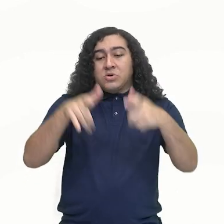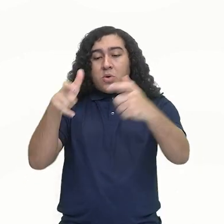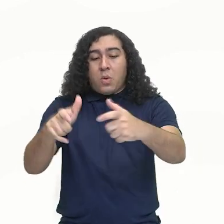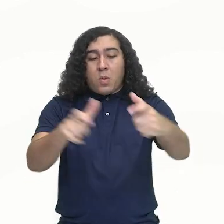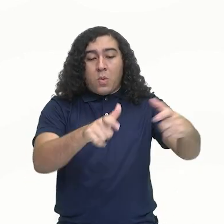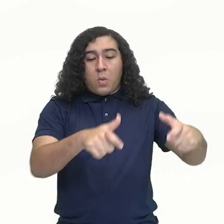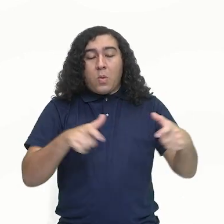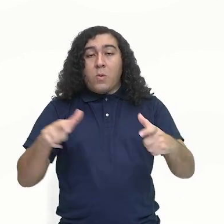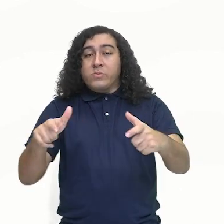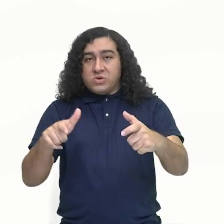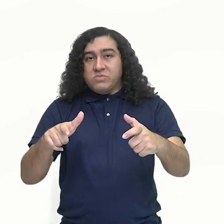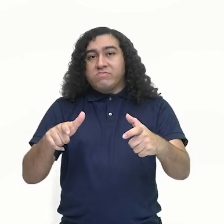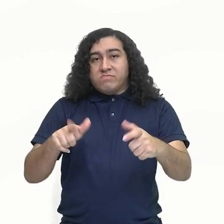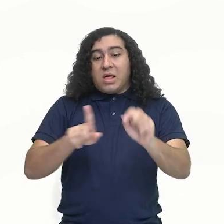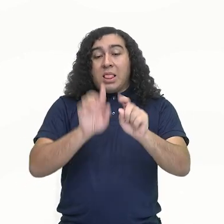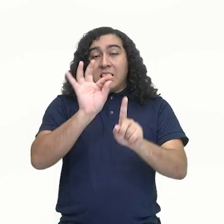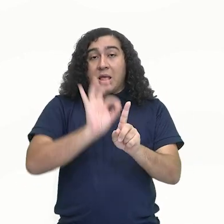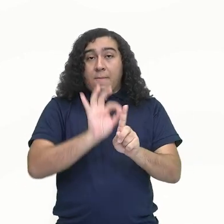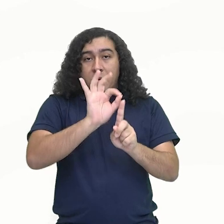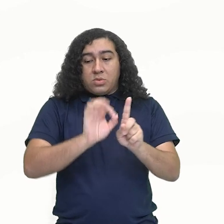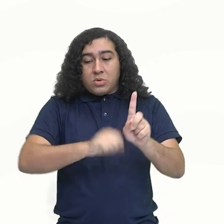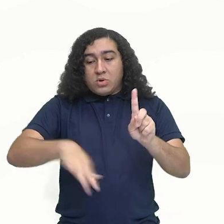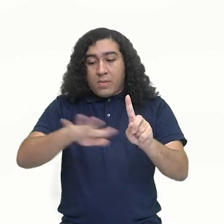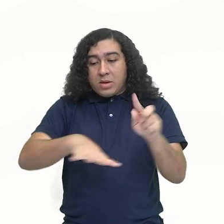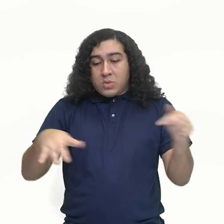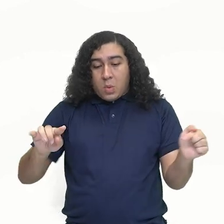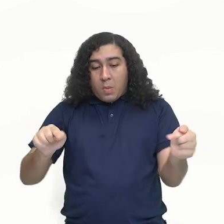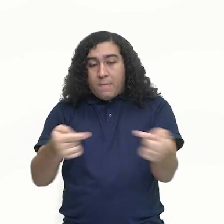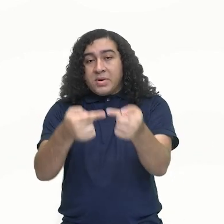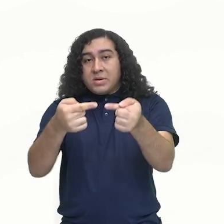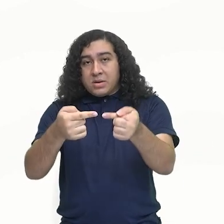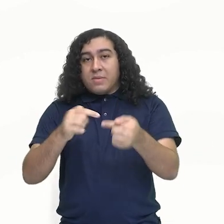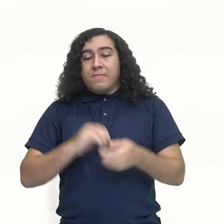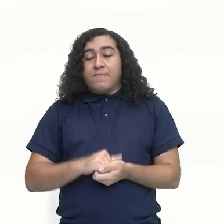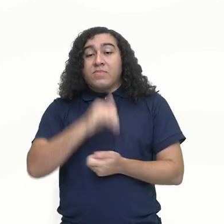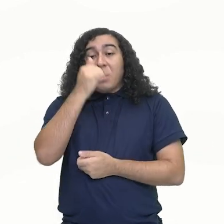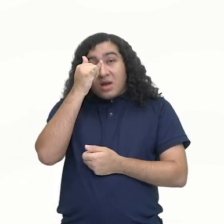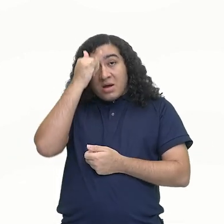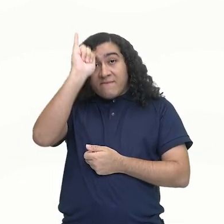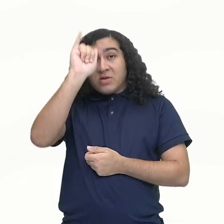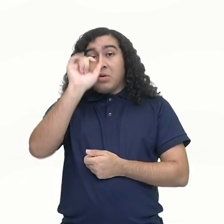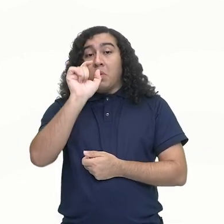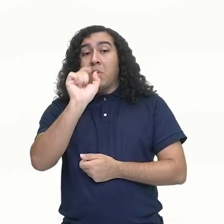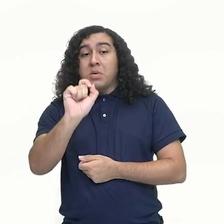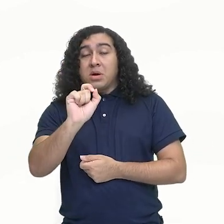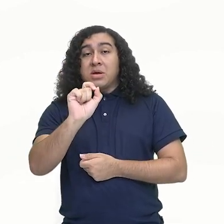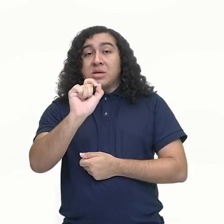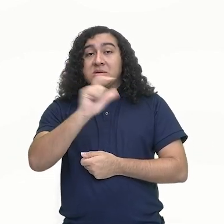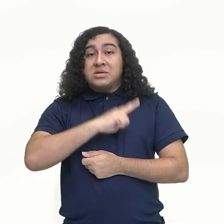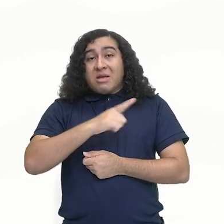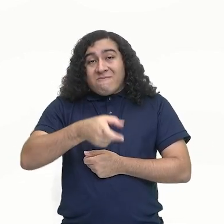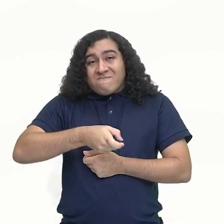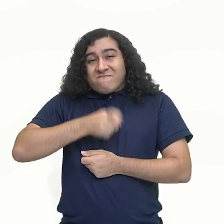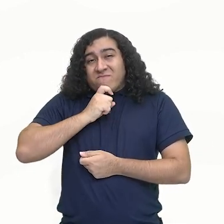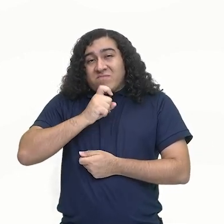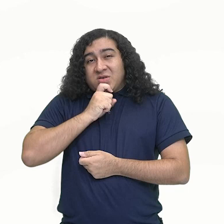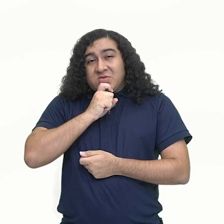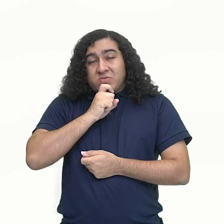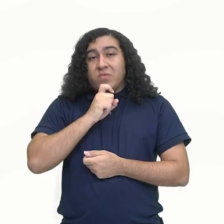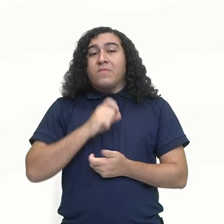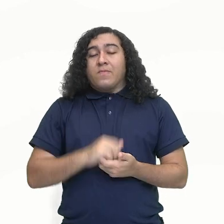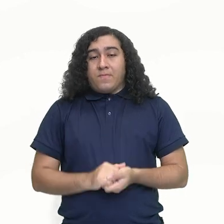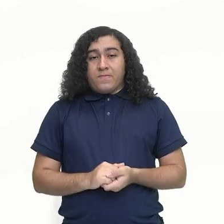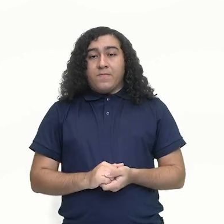né, as temperaturas daquele local. Então, isso aqui evitando o seu resfriamento, certo?